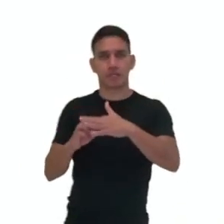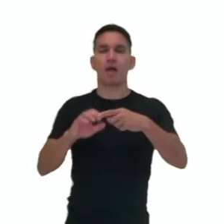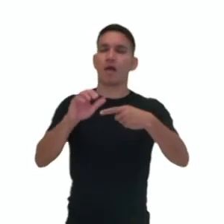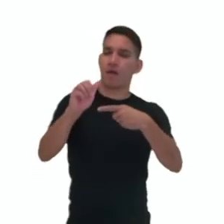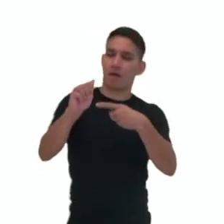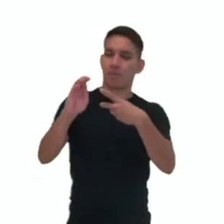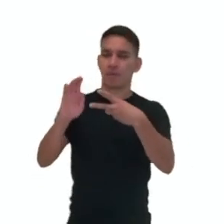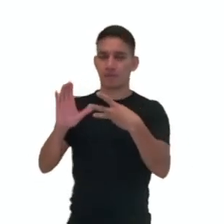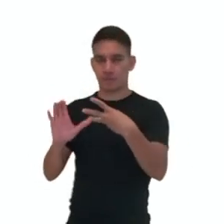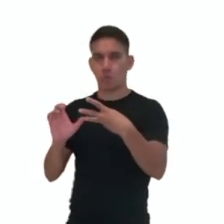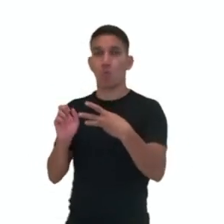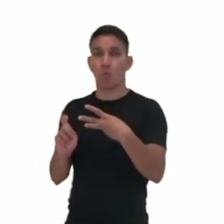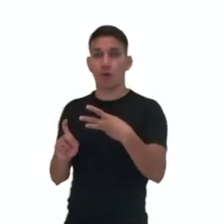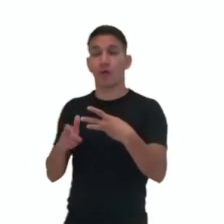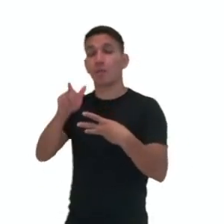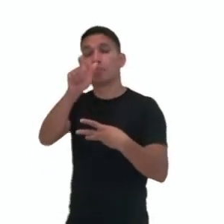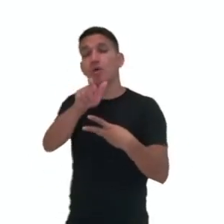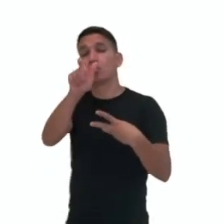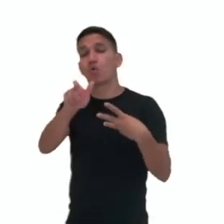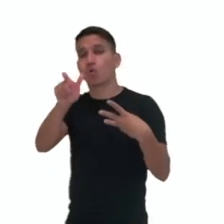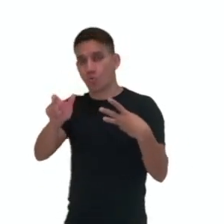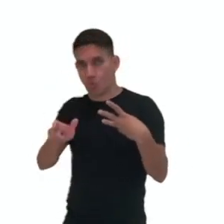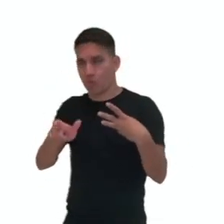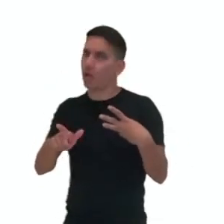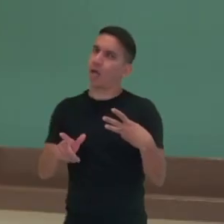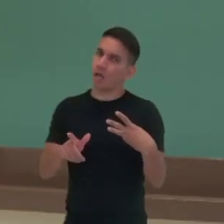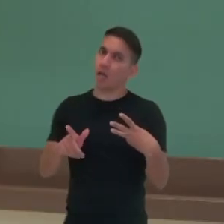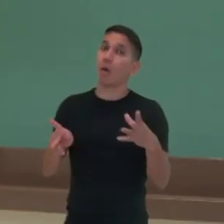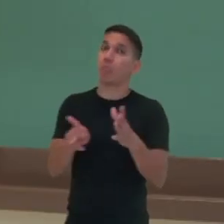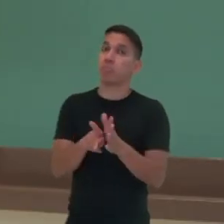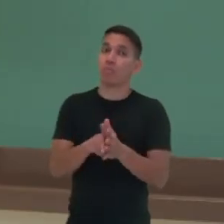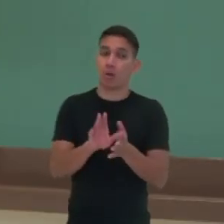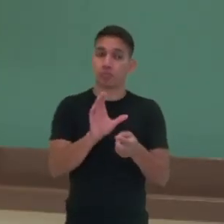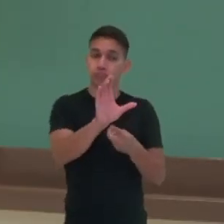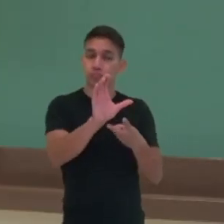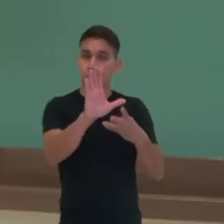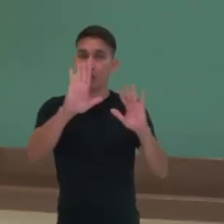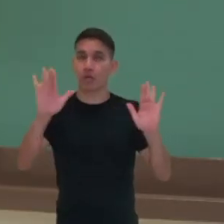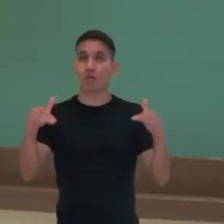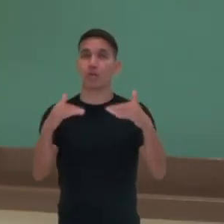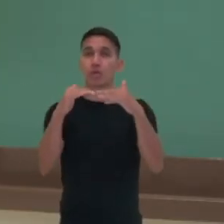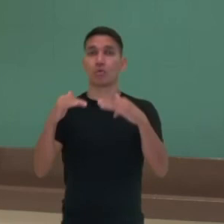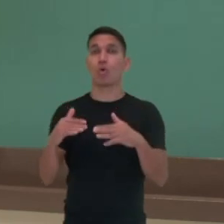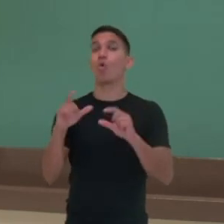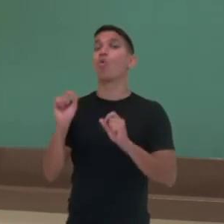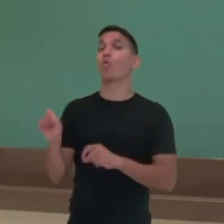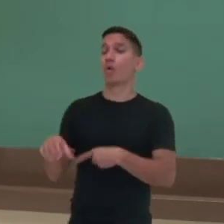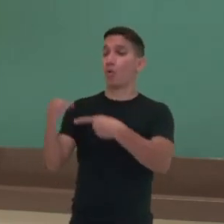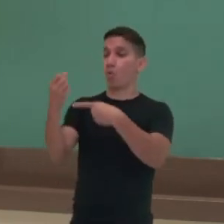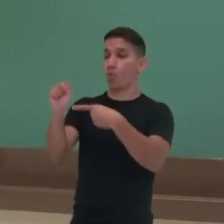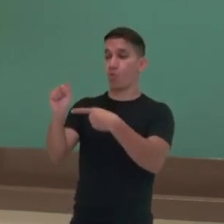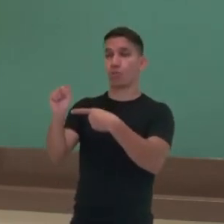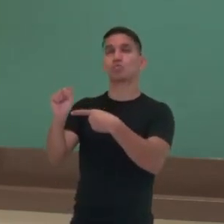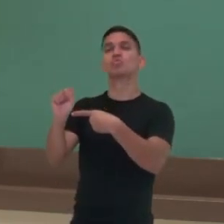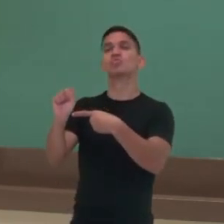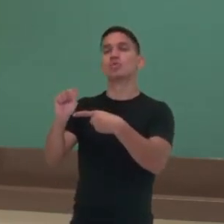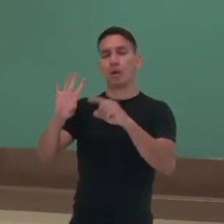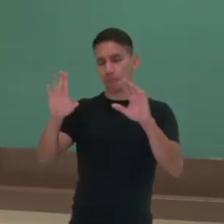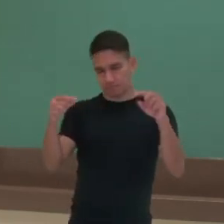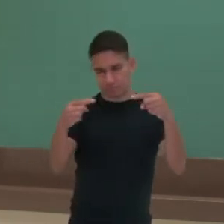sócio C, em partes diretamente proporcionais a 8, 5 e